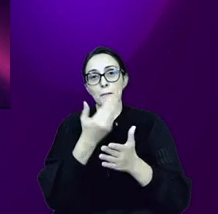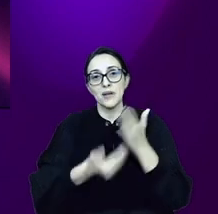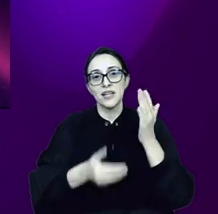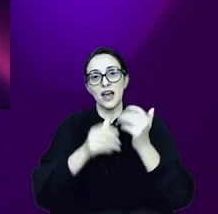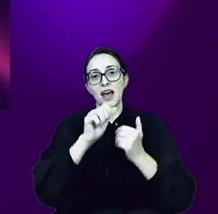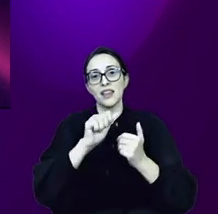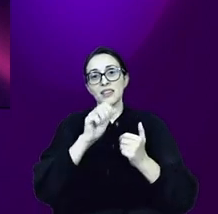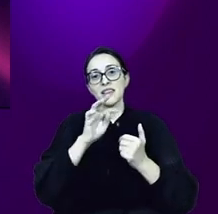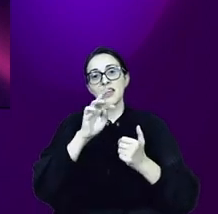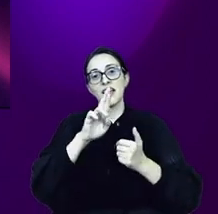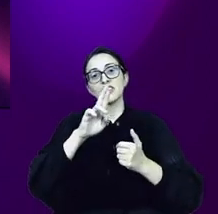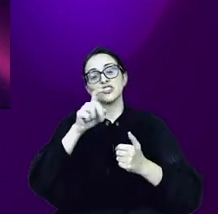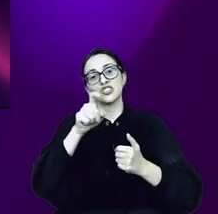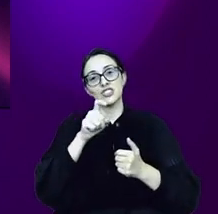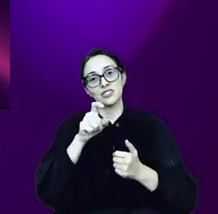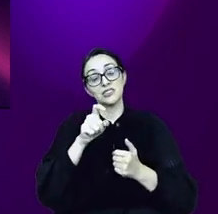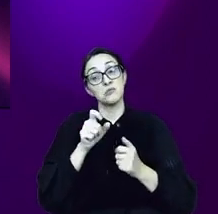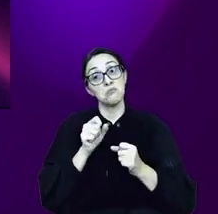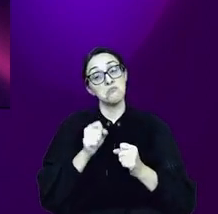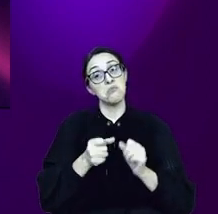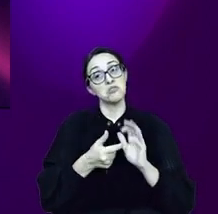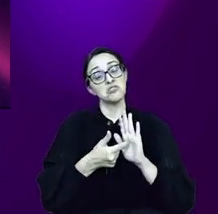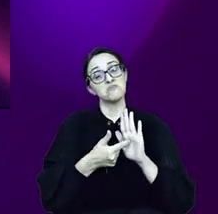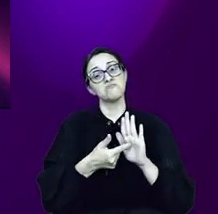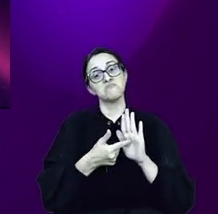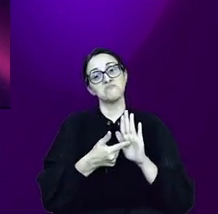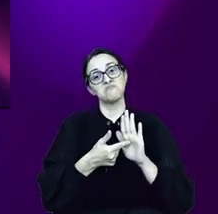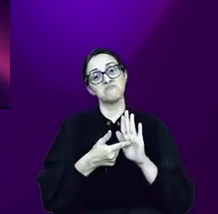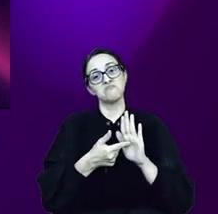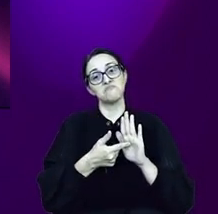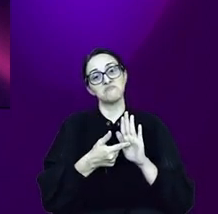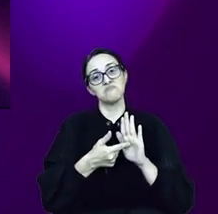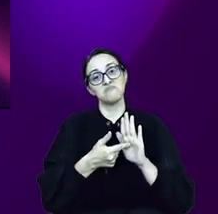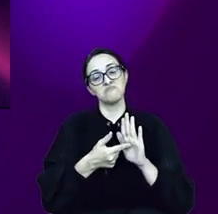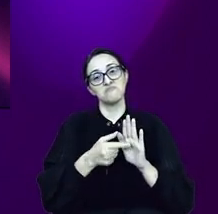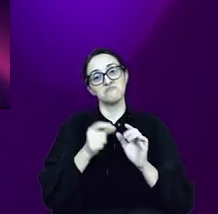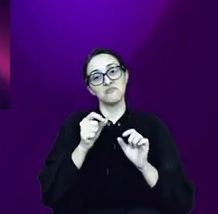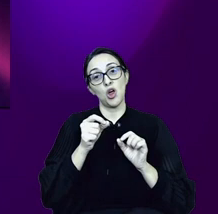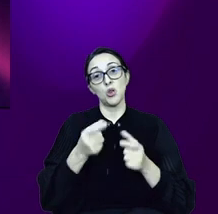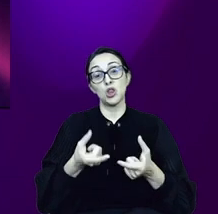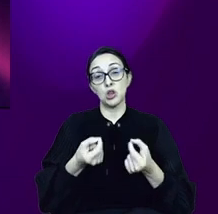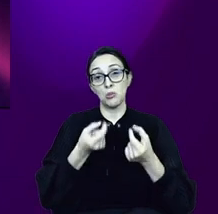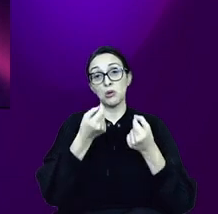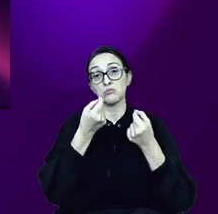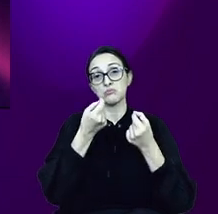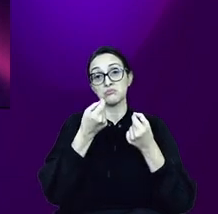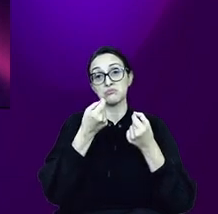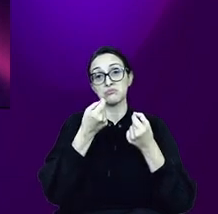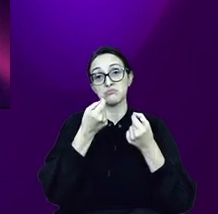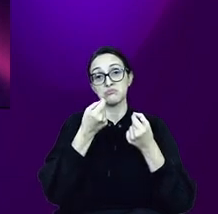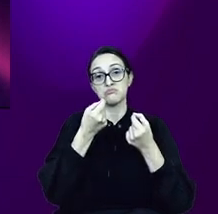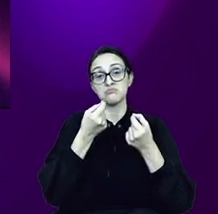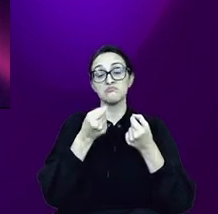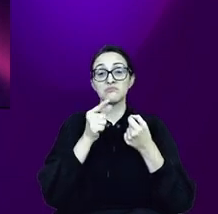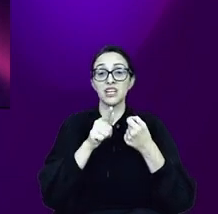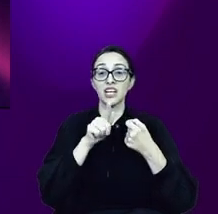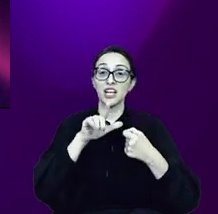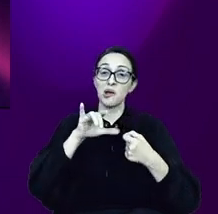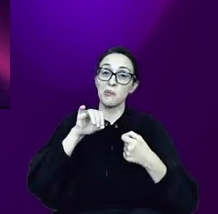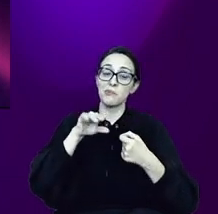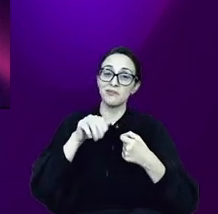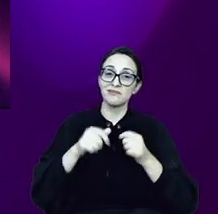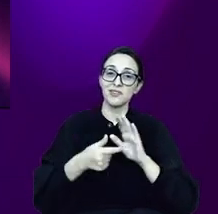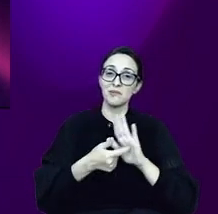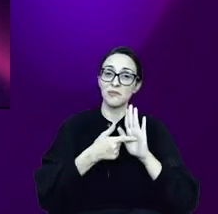é bem provável que você esteja diante aí de uma peça, né, um tumor de um oligodendroglioma, que aquela amostra